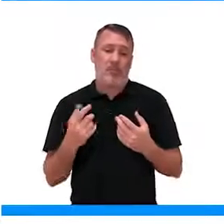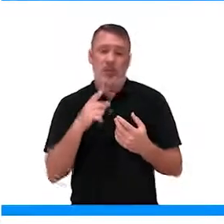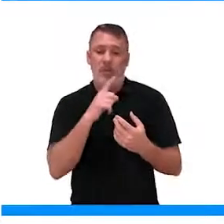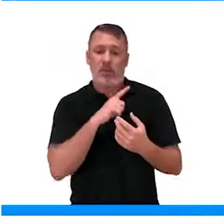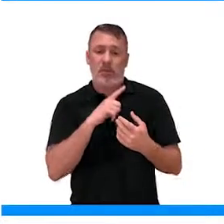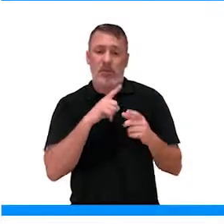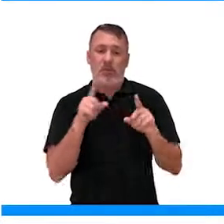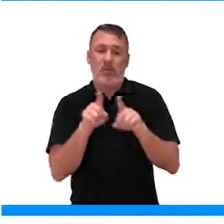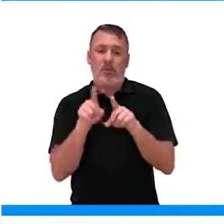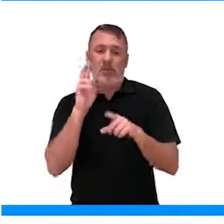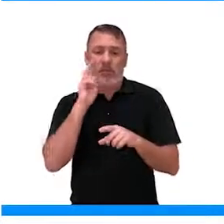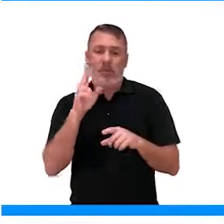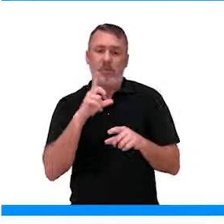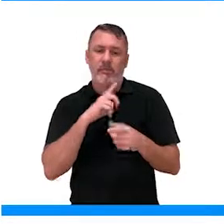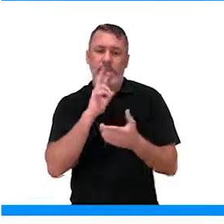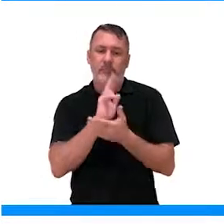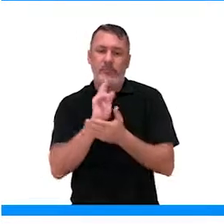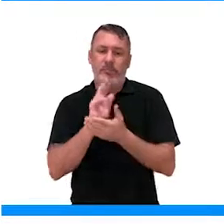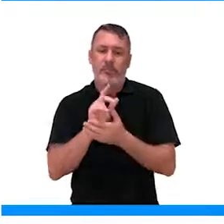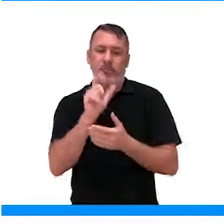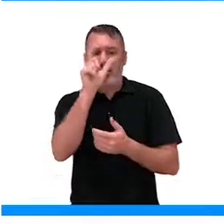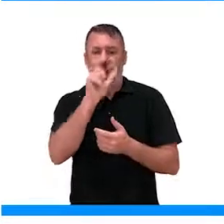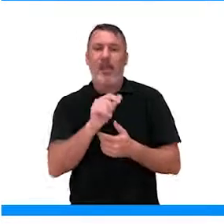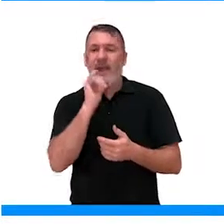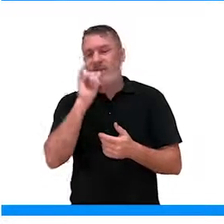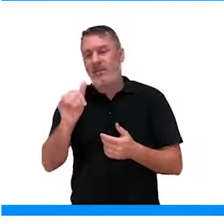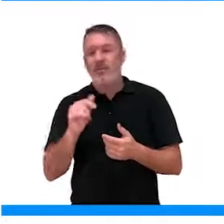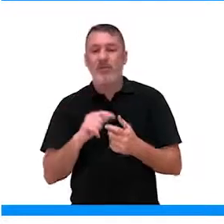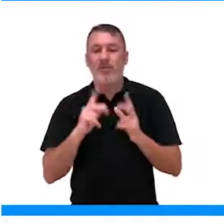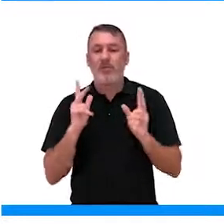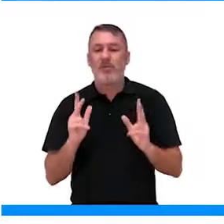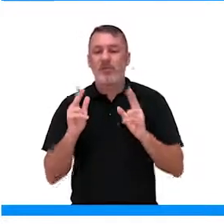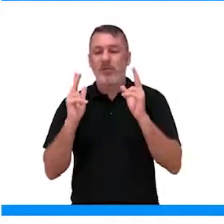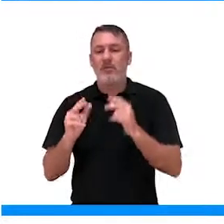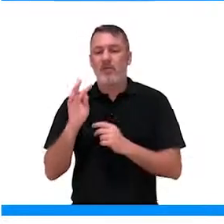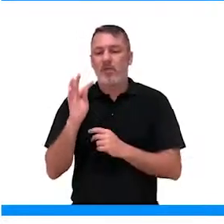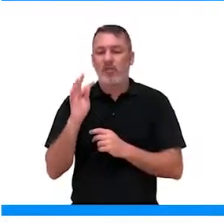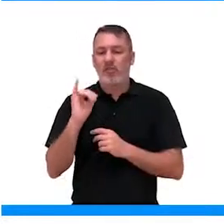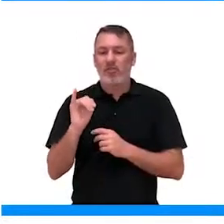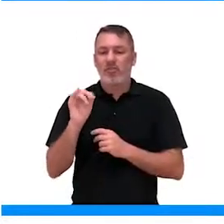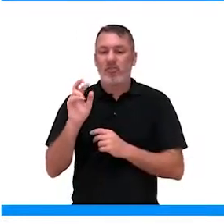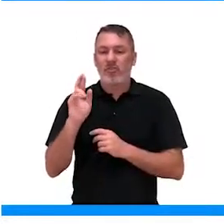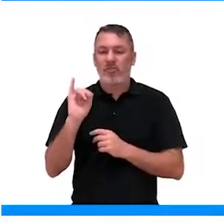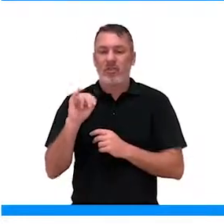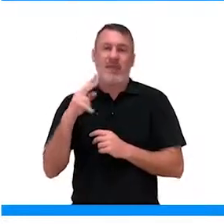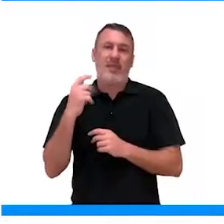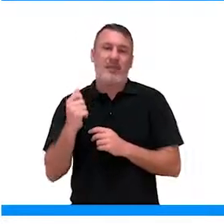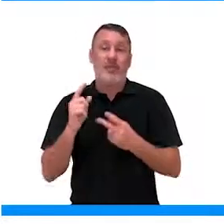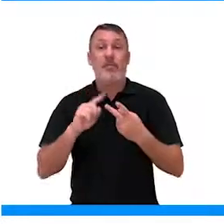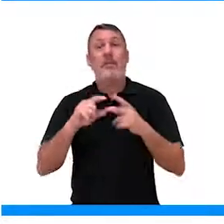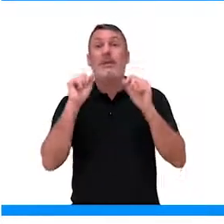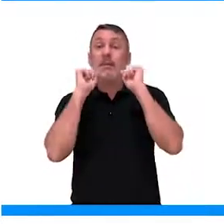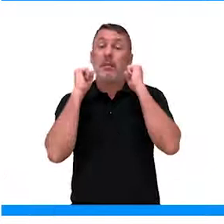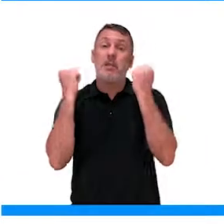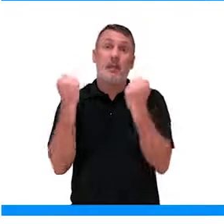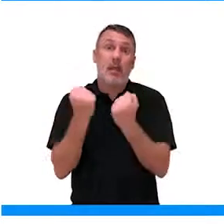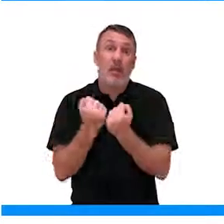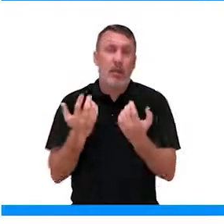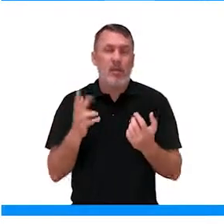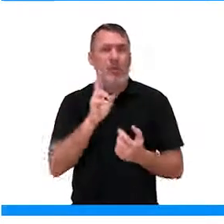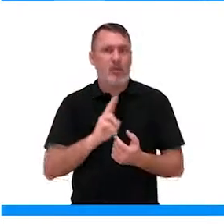O seminário é também um gênero. A tirinha. A tirinha é muito utilizada ainda nas